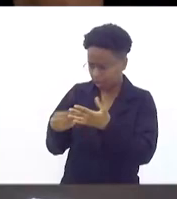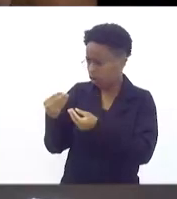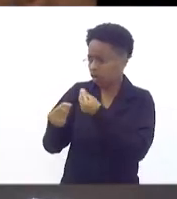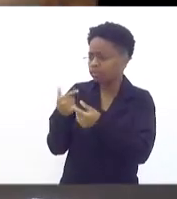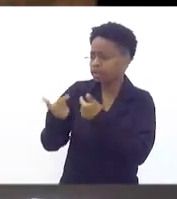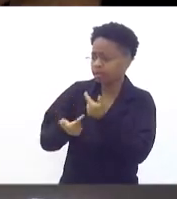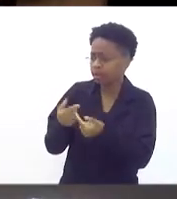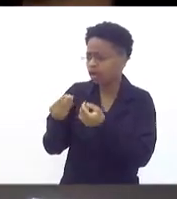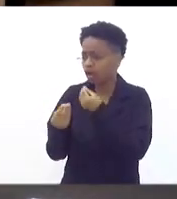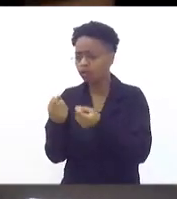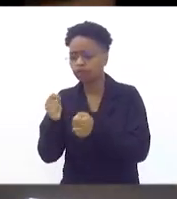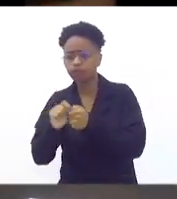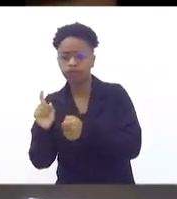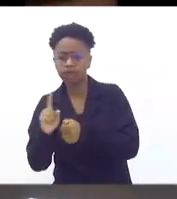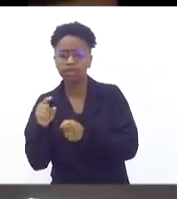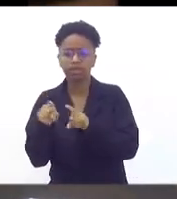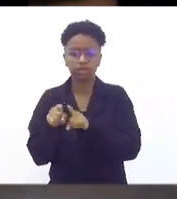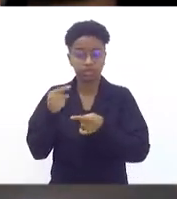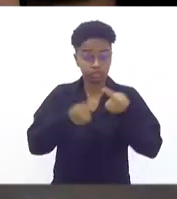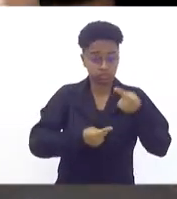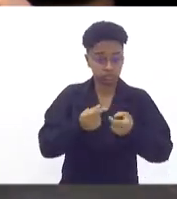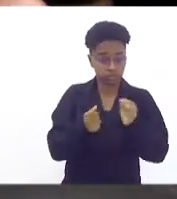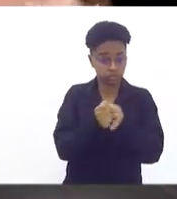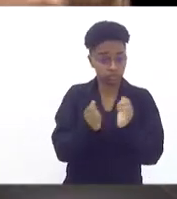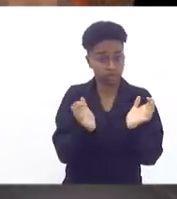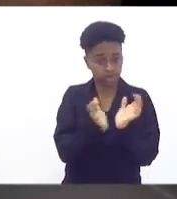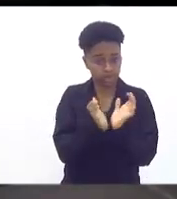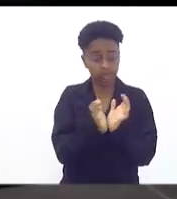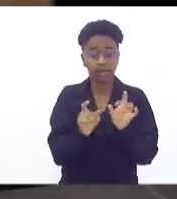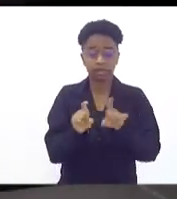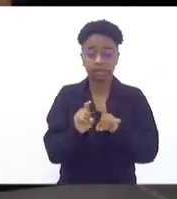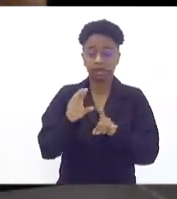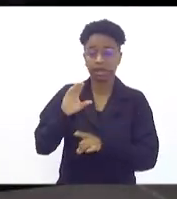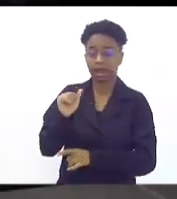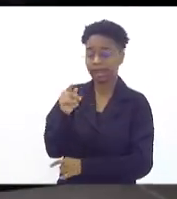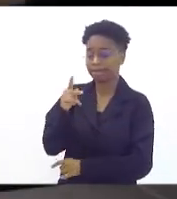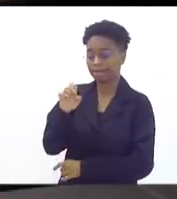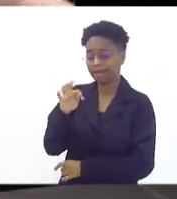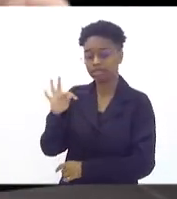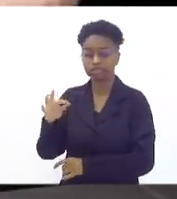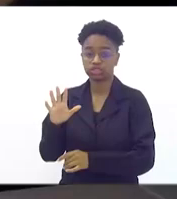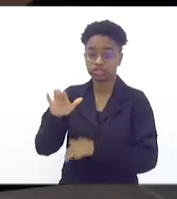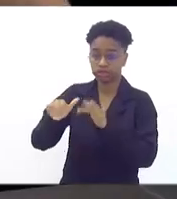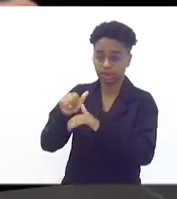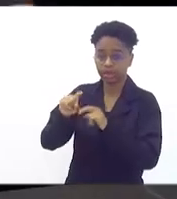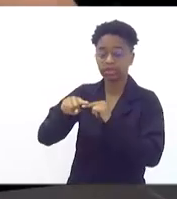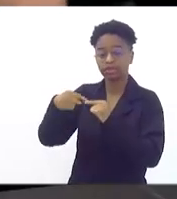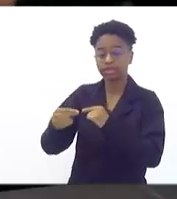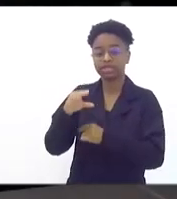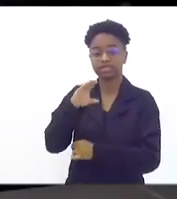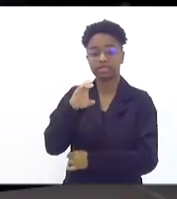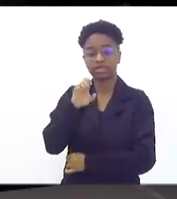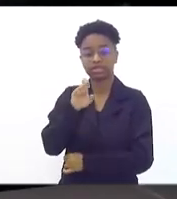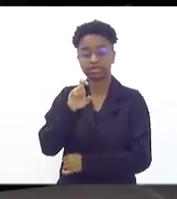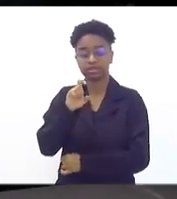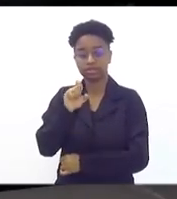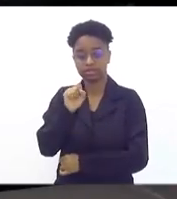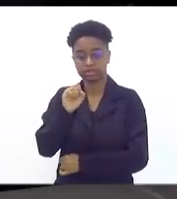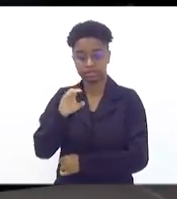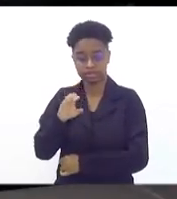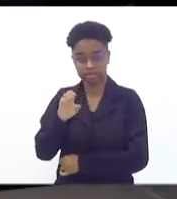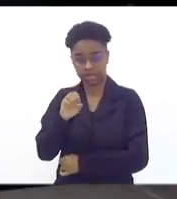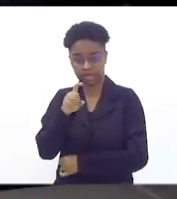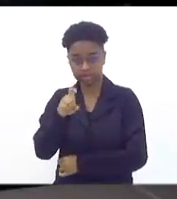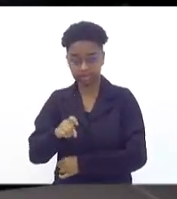trabalha como é que não trabalha debatia com a minha equipe chamar o pessoal da capete debatia chamava da CESEC debatia chamava os